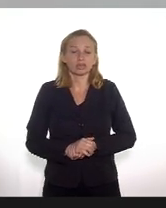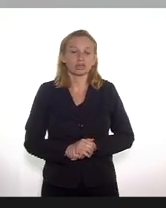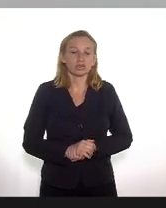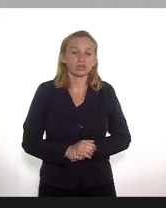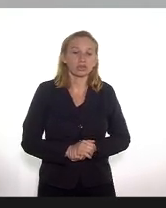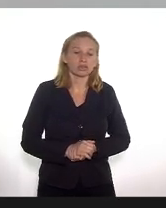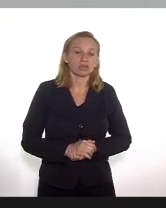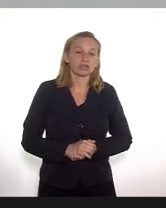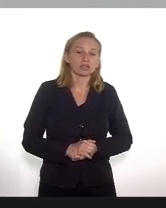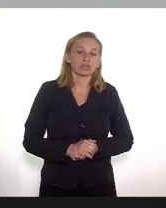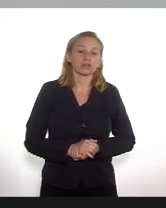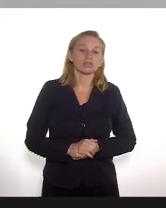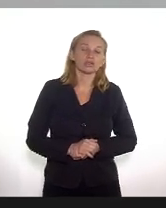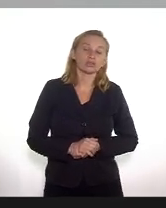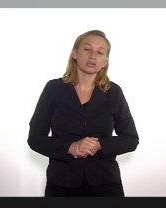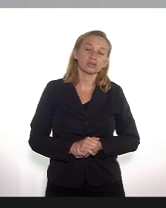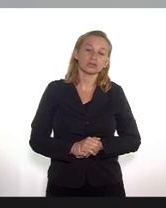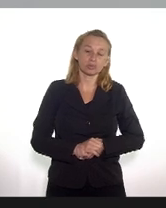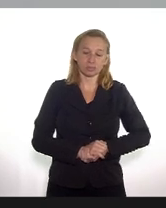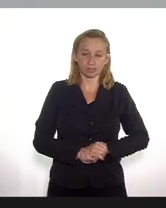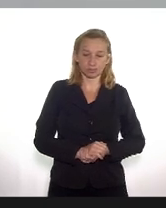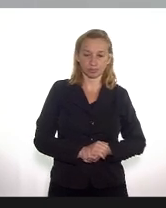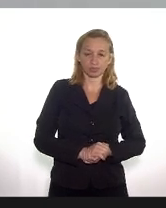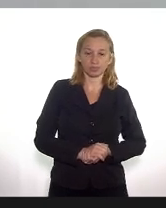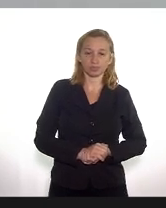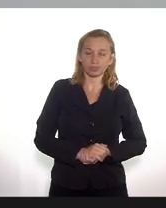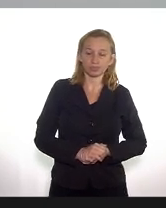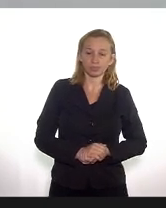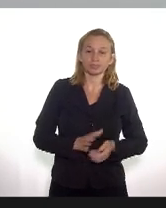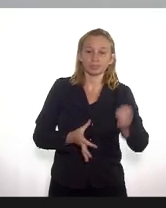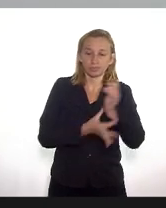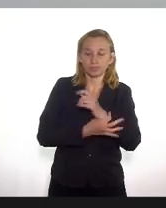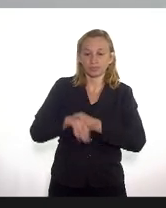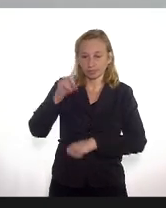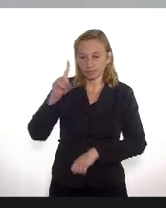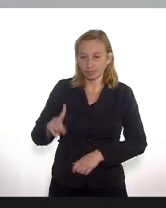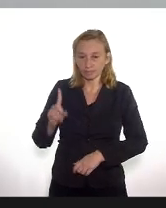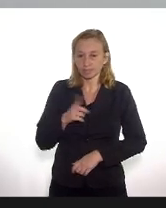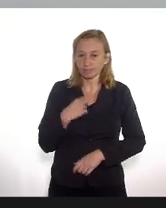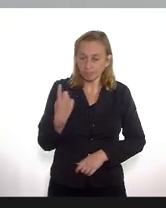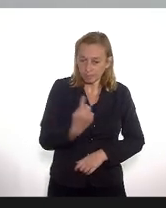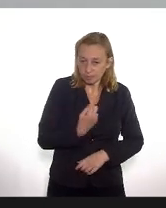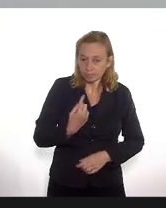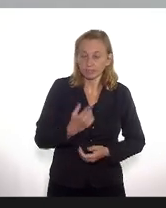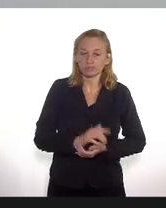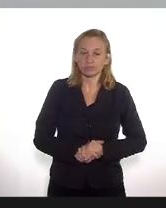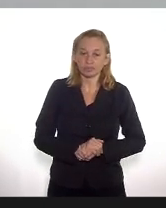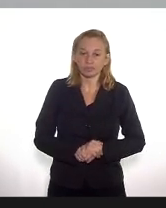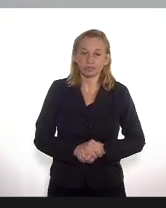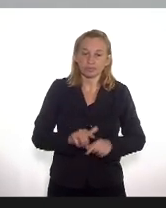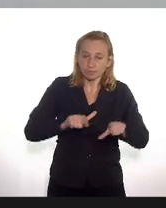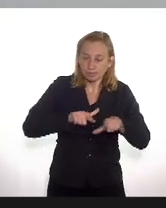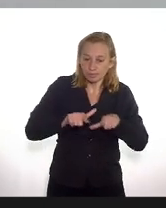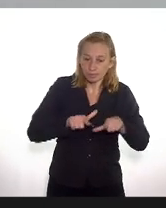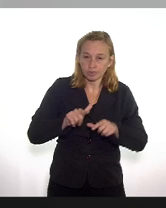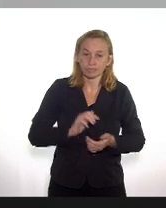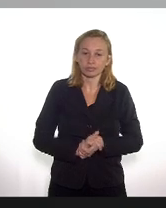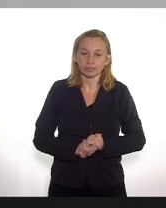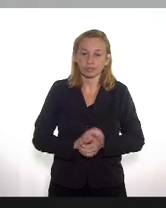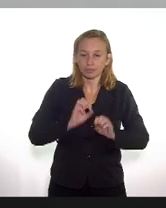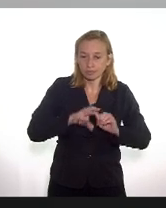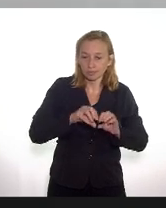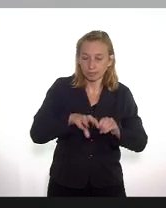e busca assegurar um mínimo de direitos e garantias para a nossa categoria, que trabalha nessa modalidade de